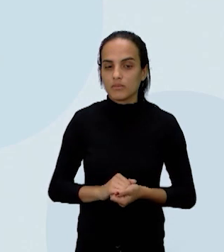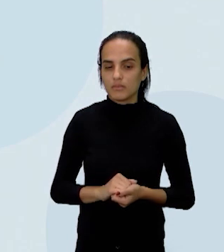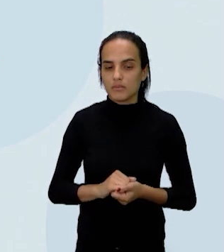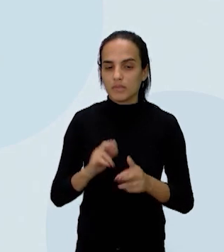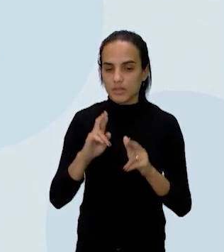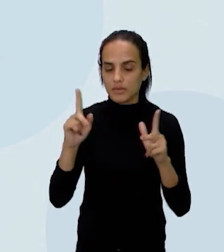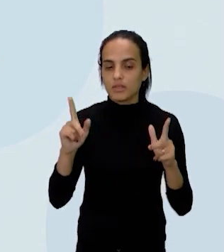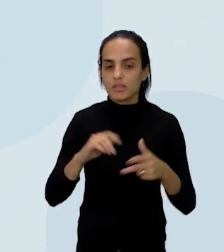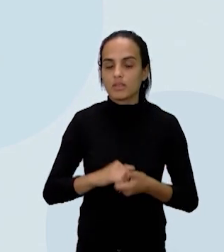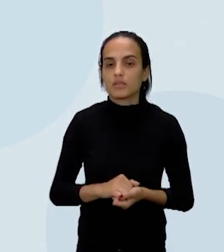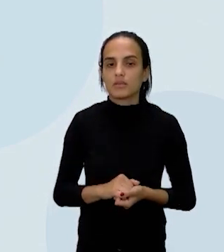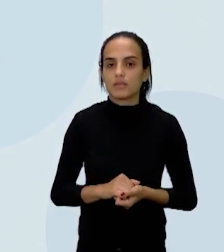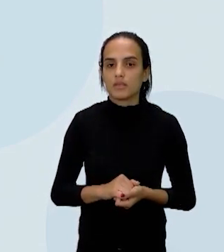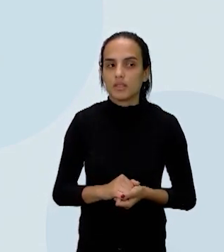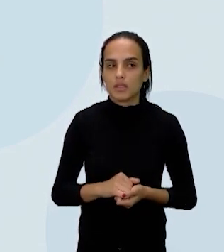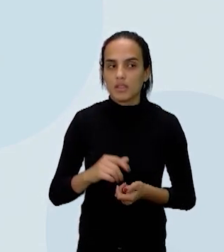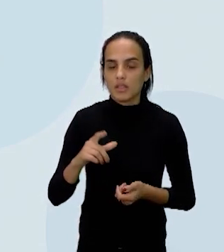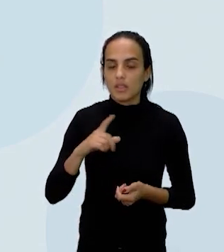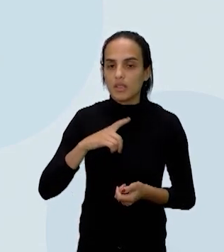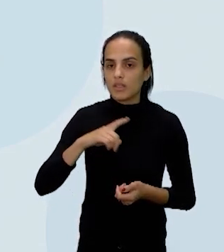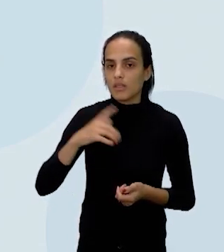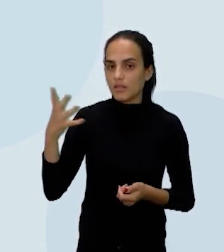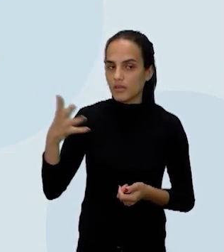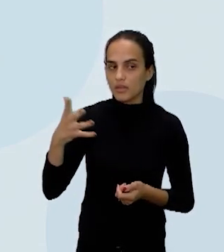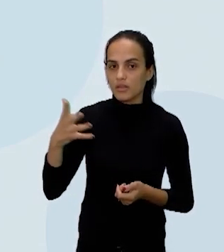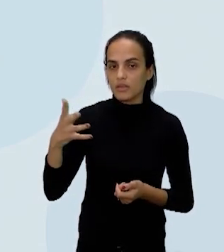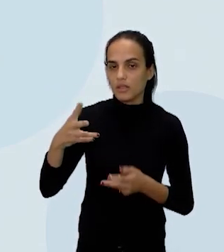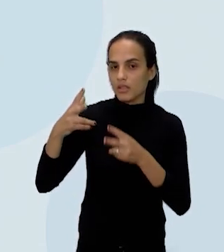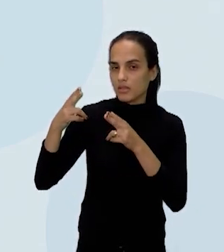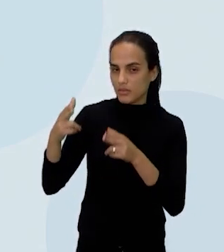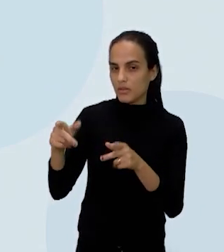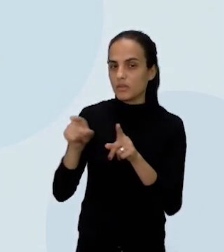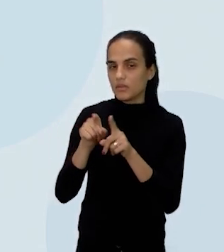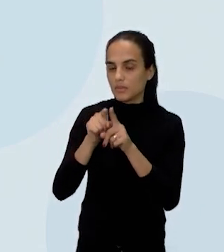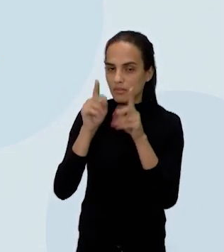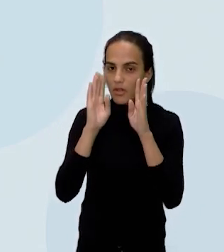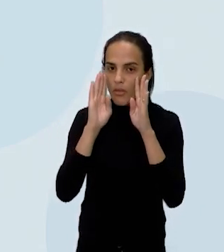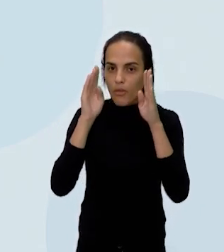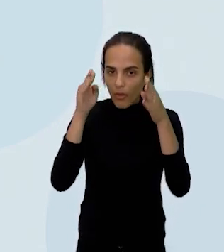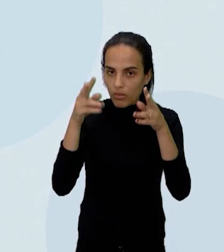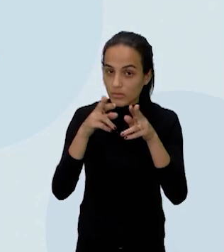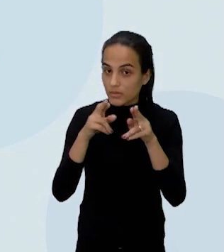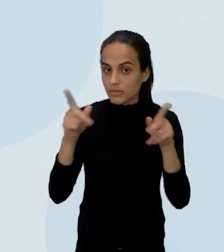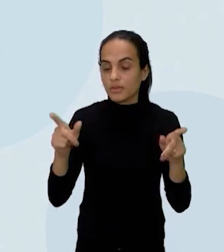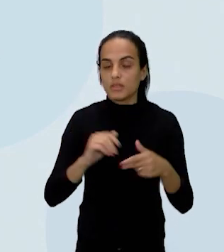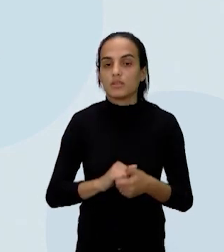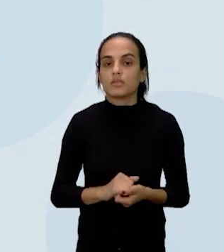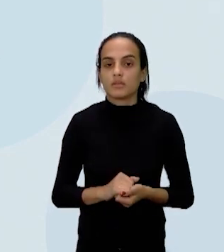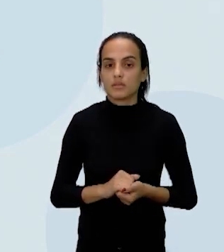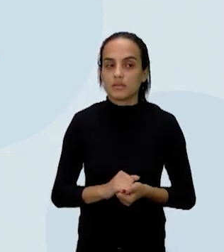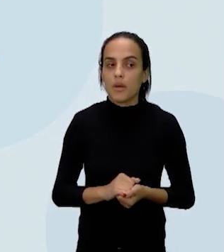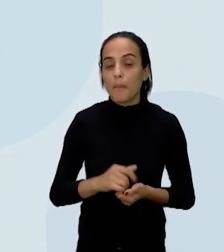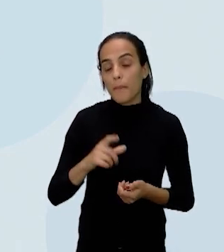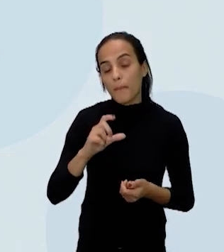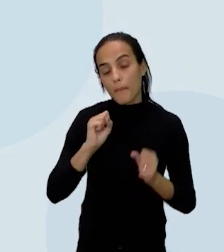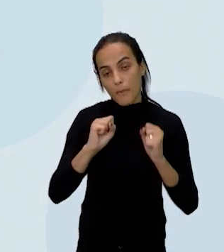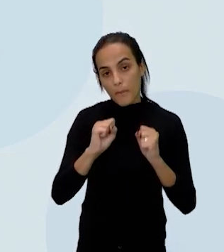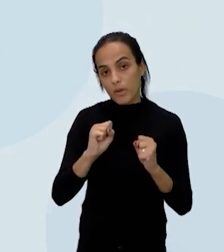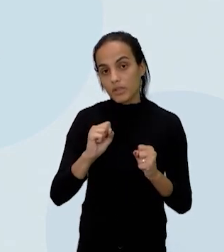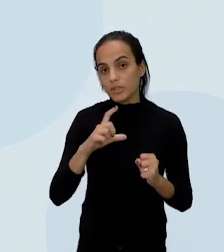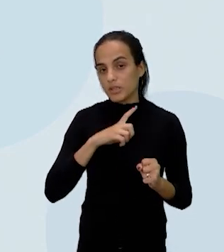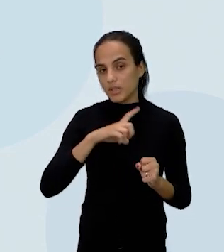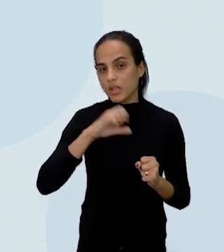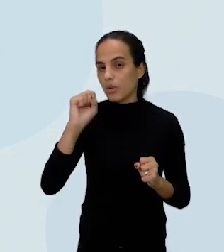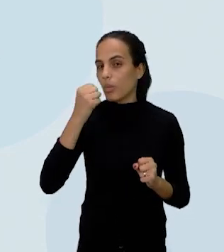ali velocidade igual, porém concentração diferente. Pode ser que tenha 8